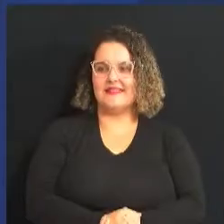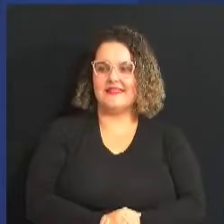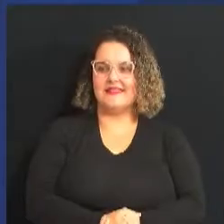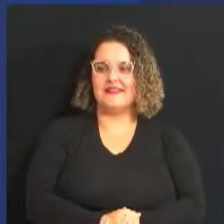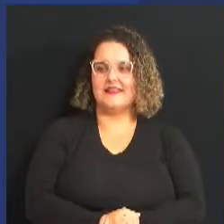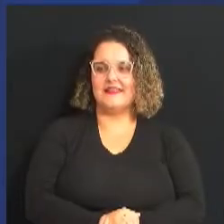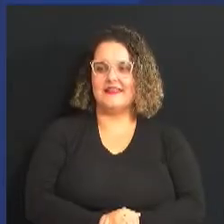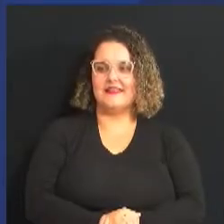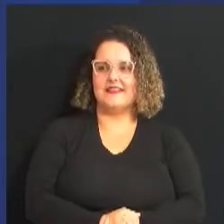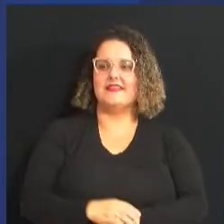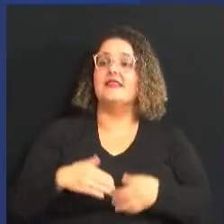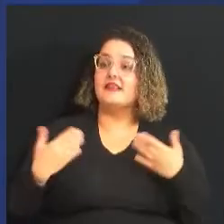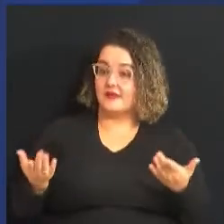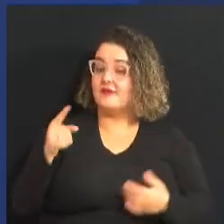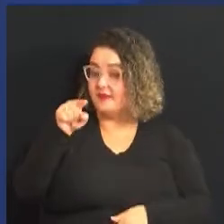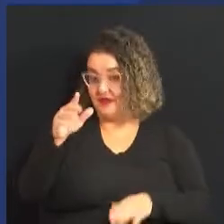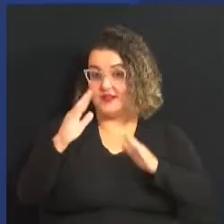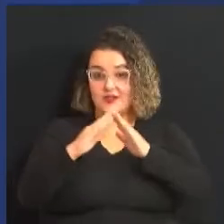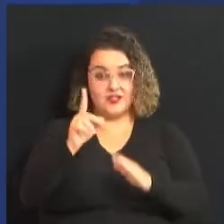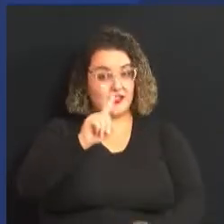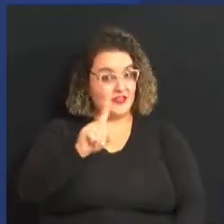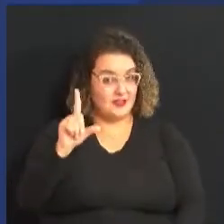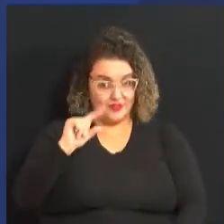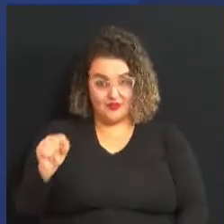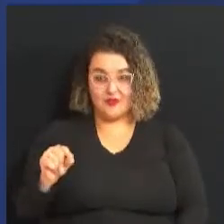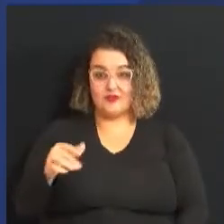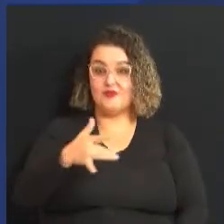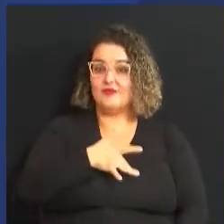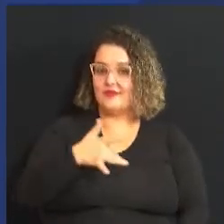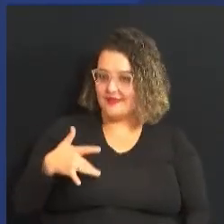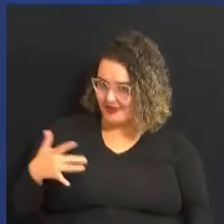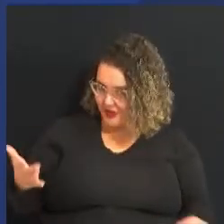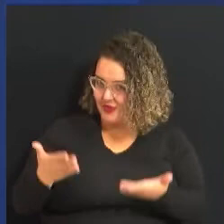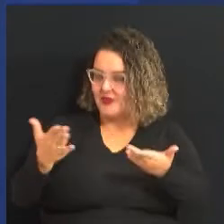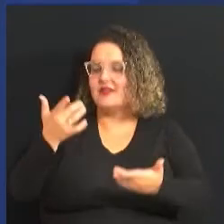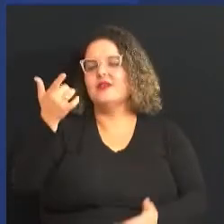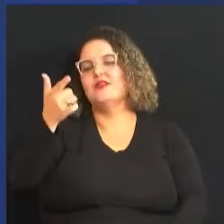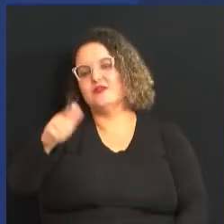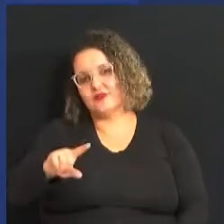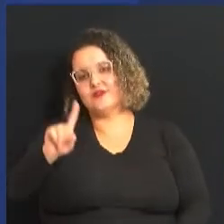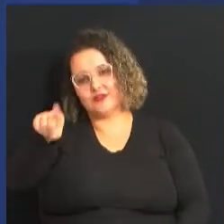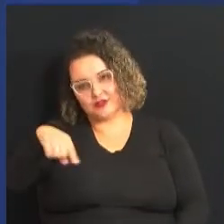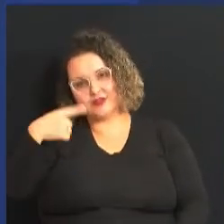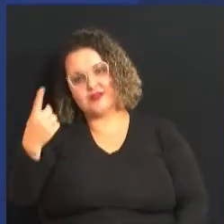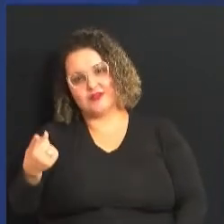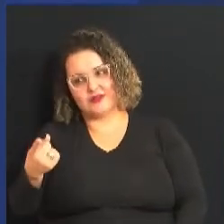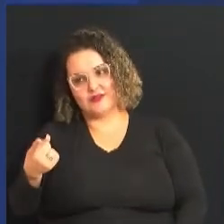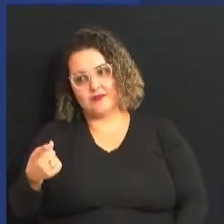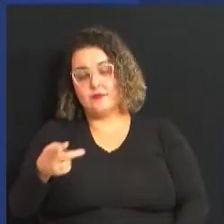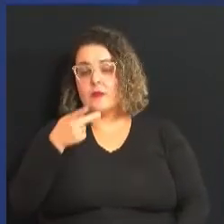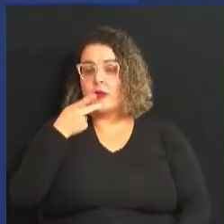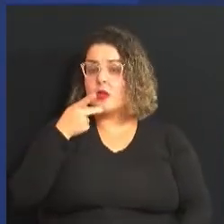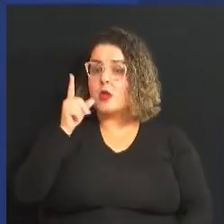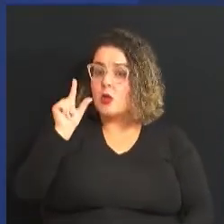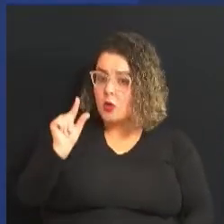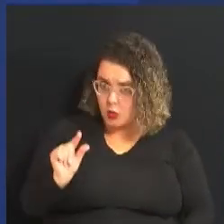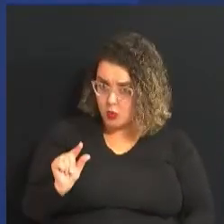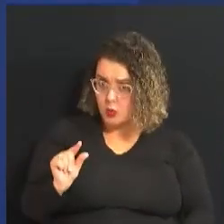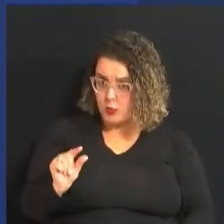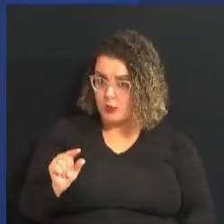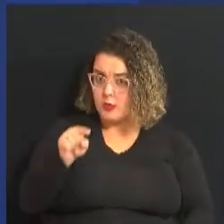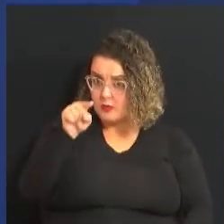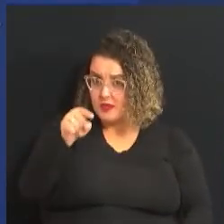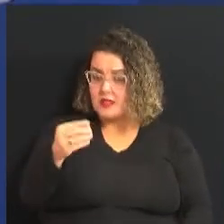E Eu que você de agradeço. casa não saia daí, porque o Saúde é Vida continua no próximo bloco. A gente falou um pouquinho aí para você que está